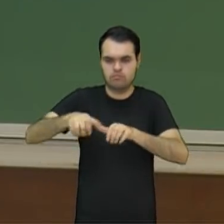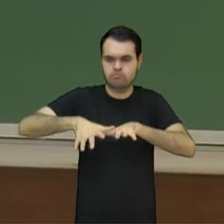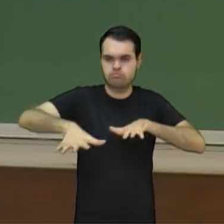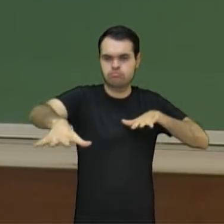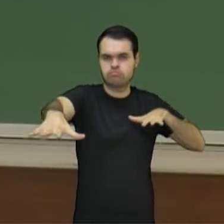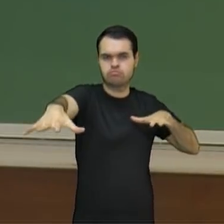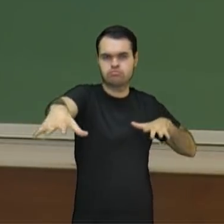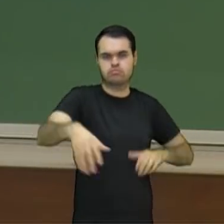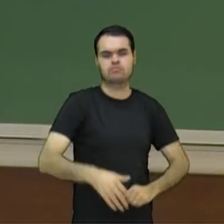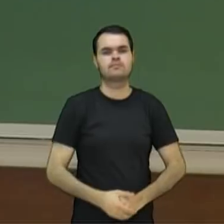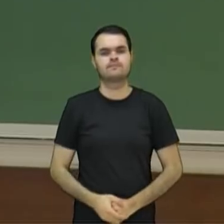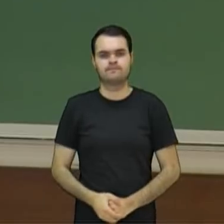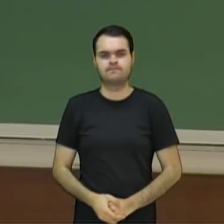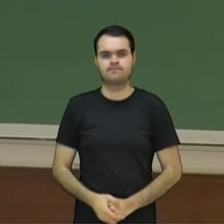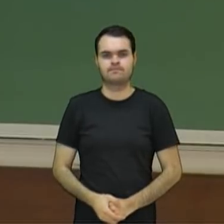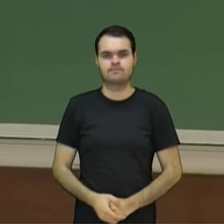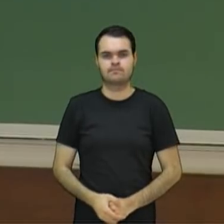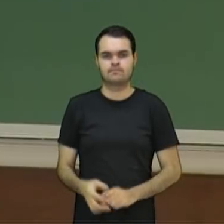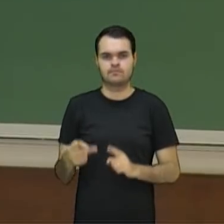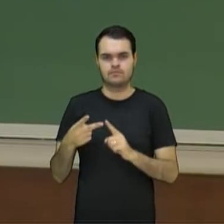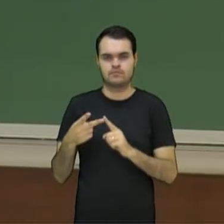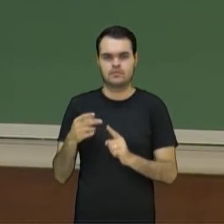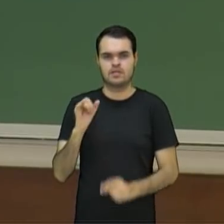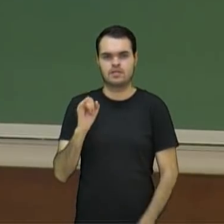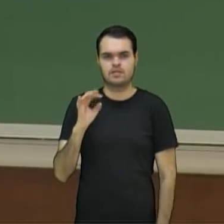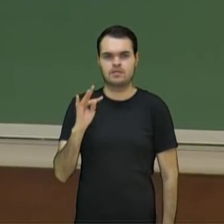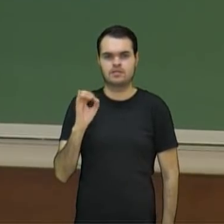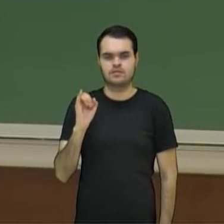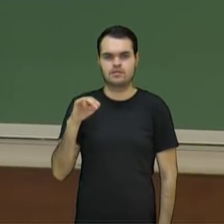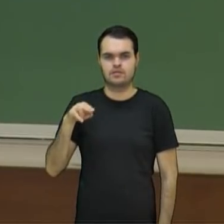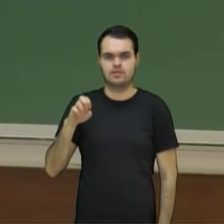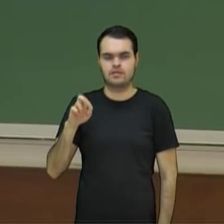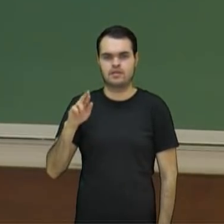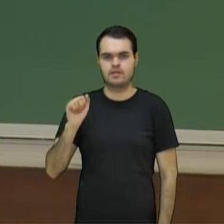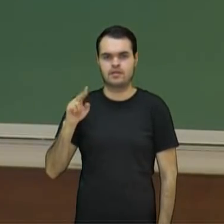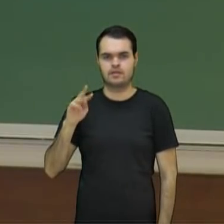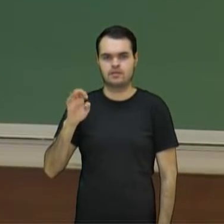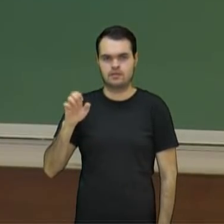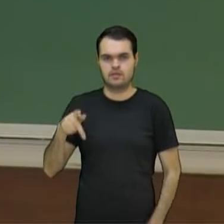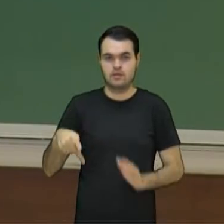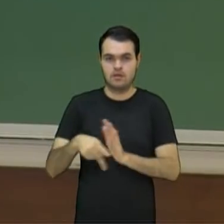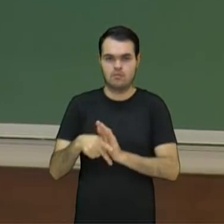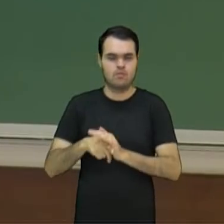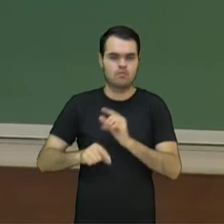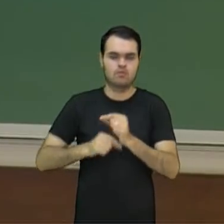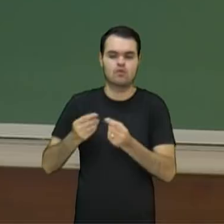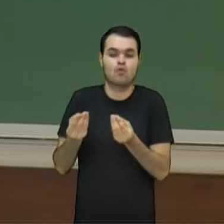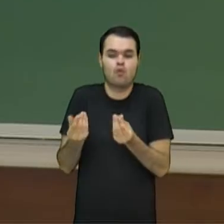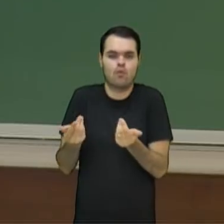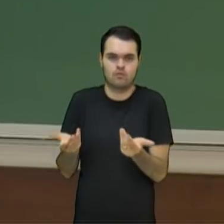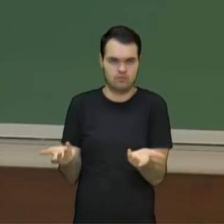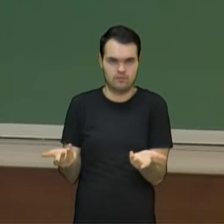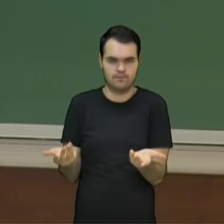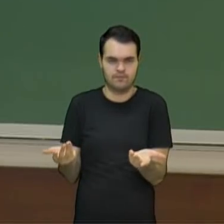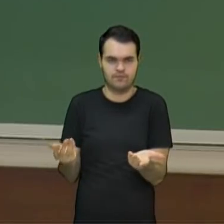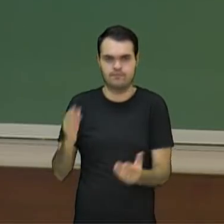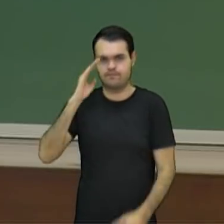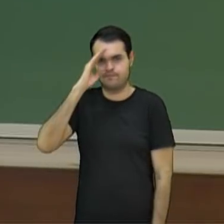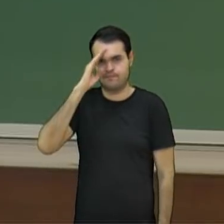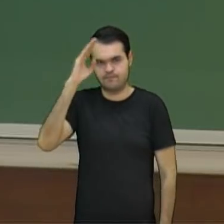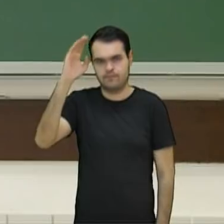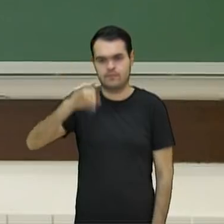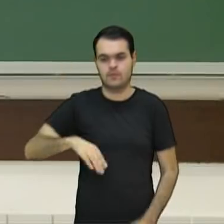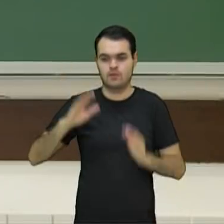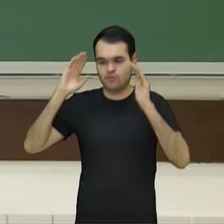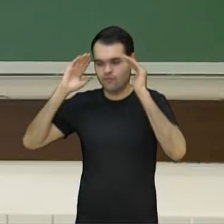desenvolvimento. A agricultura itinerante, ou agricultura de roça, é aquela que vai ser principalmente